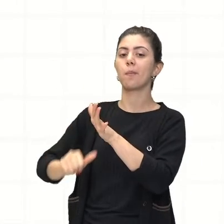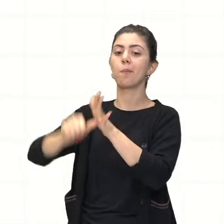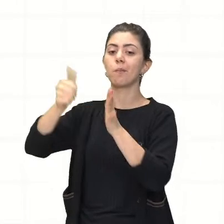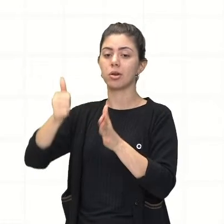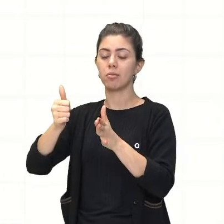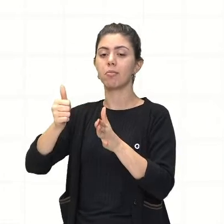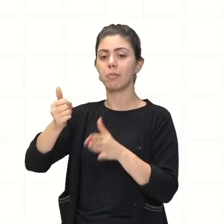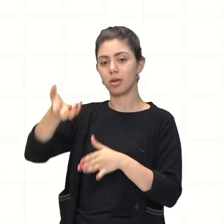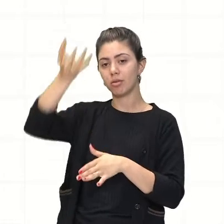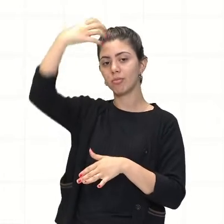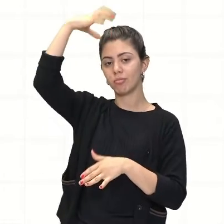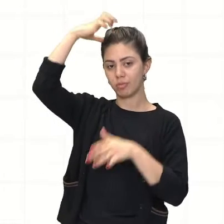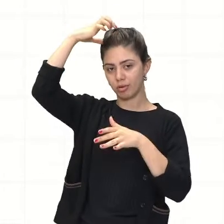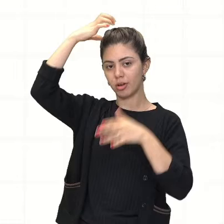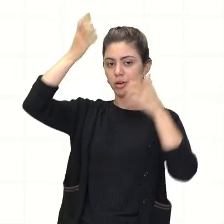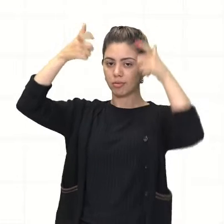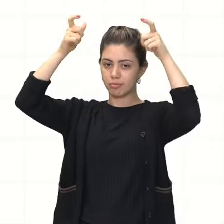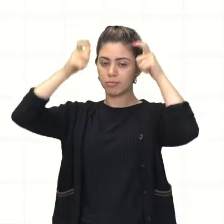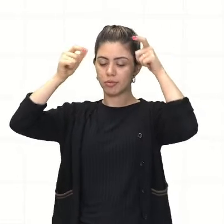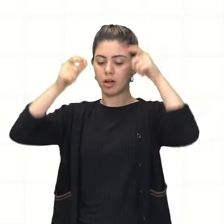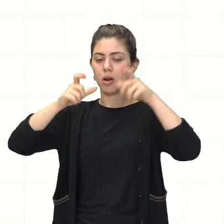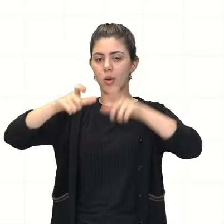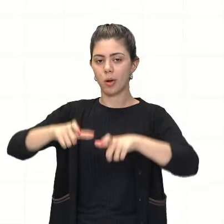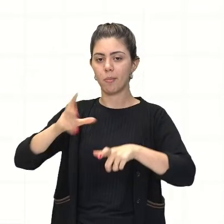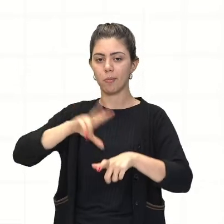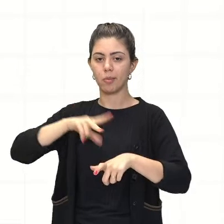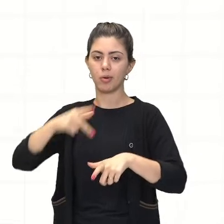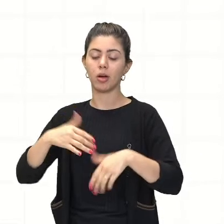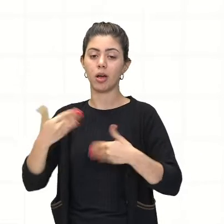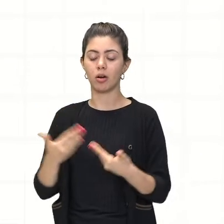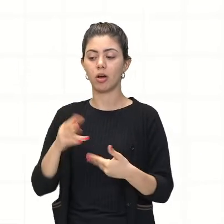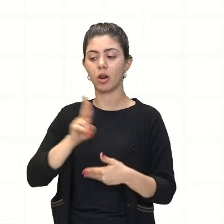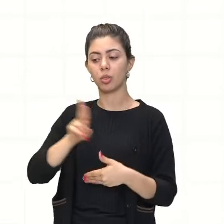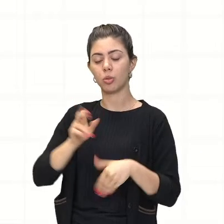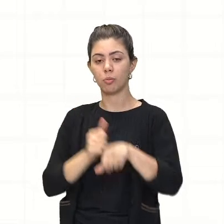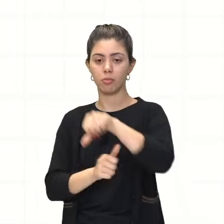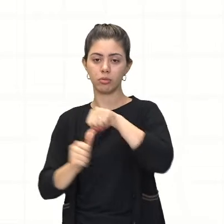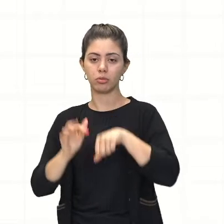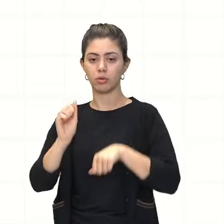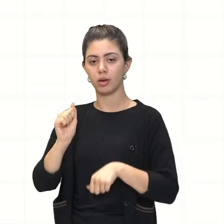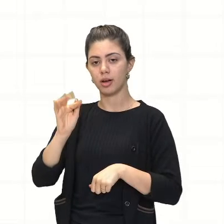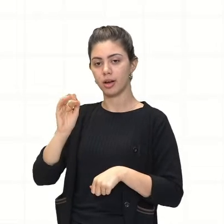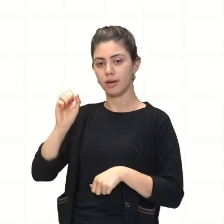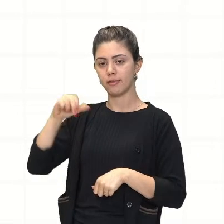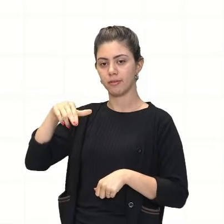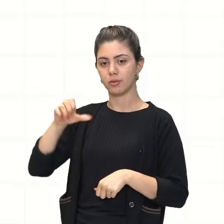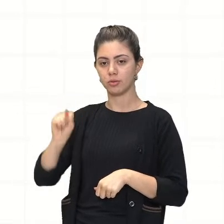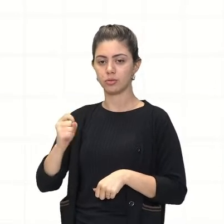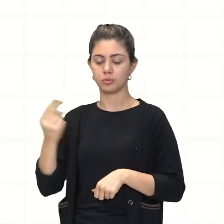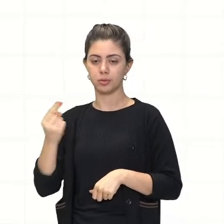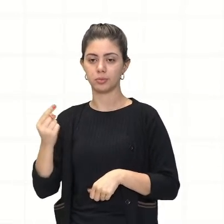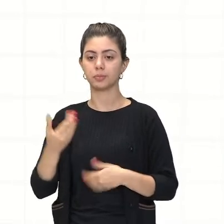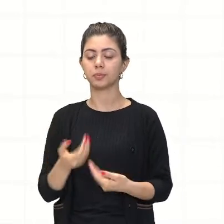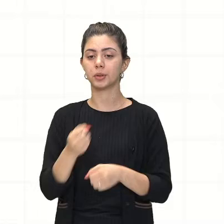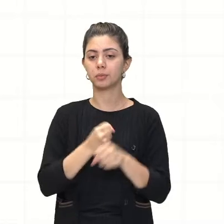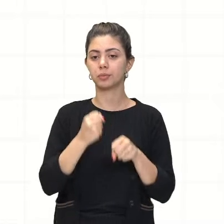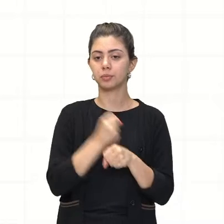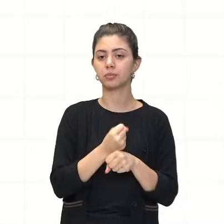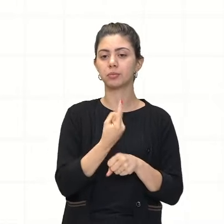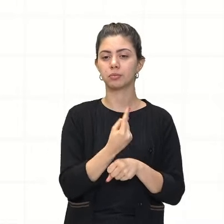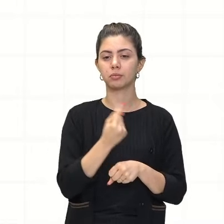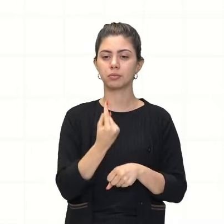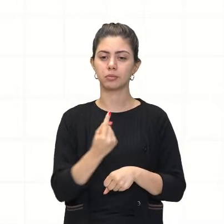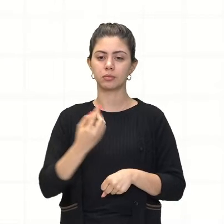de Portugal, adotando o nome de Afonso I. O ano de 1143